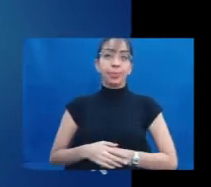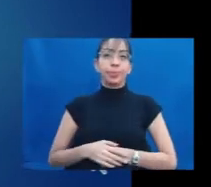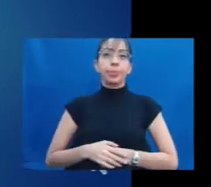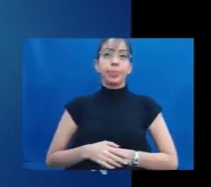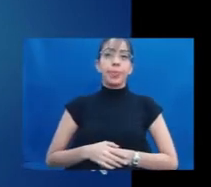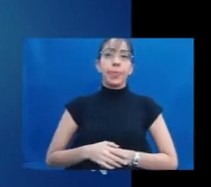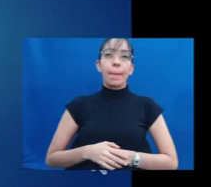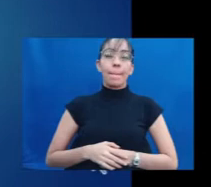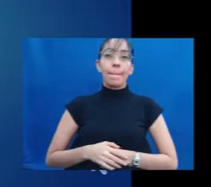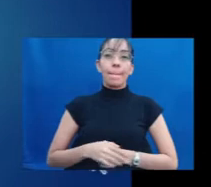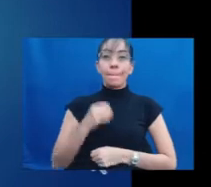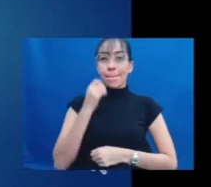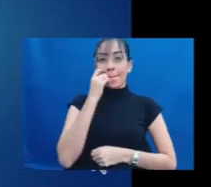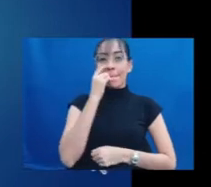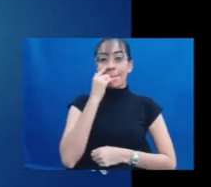trabalho.